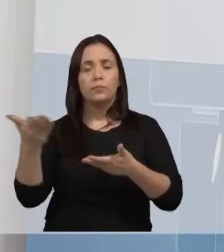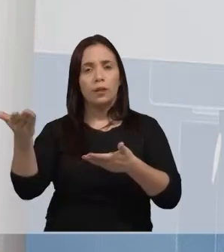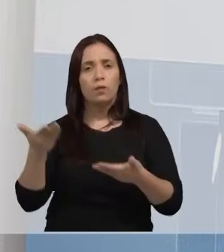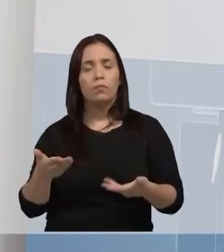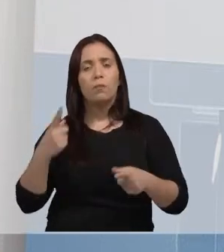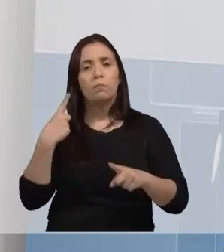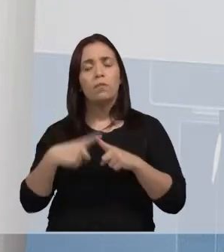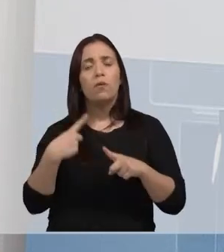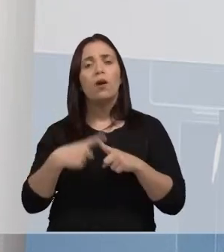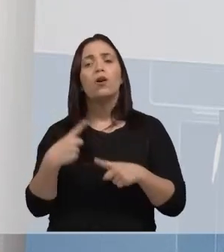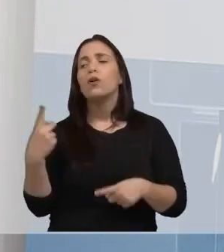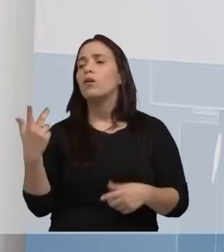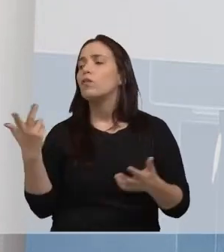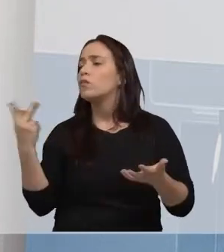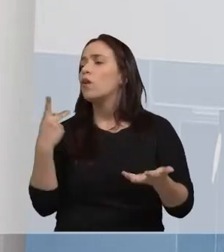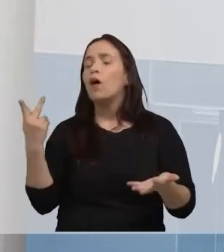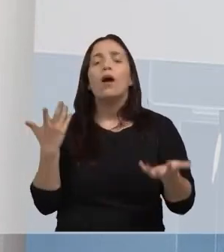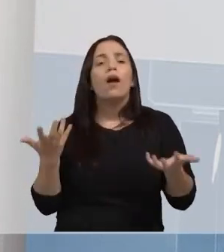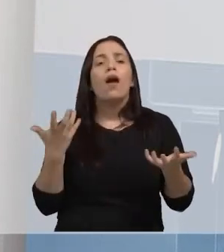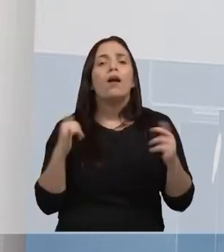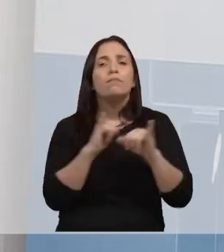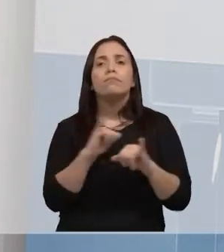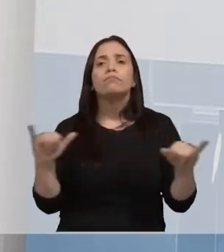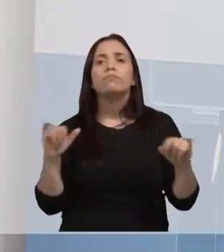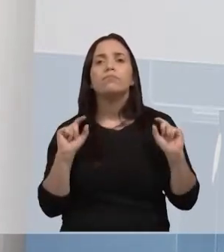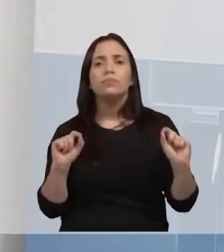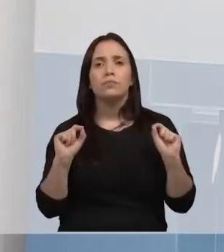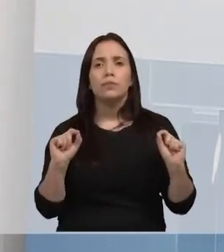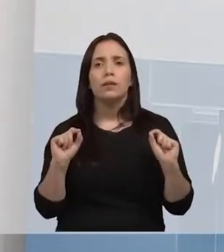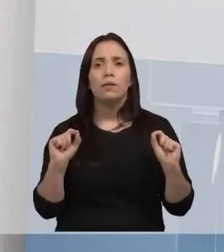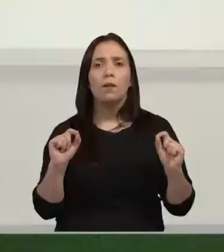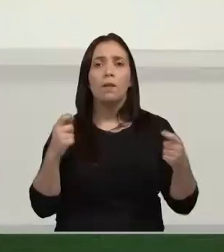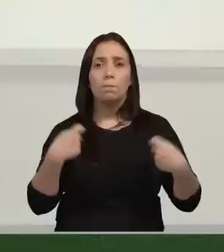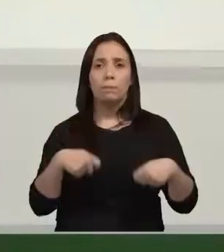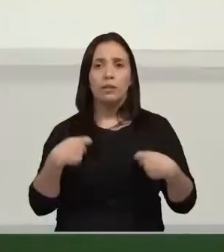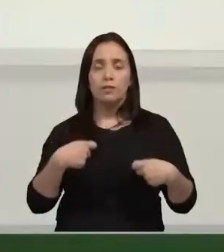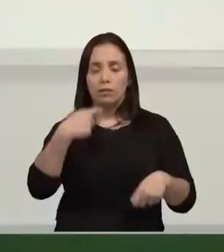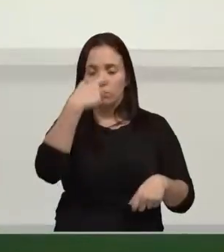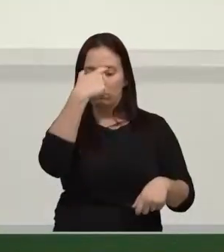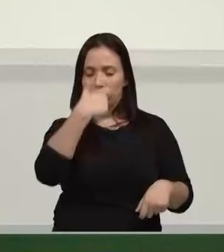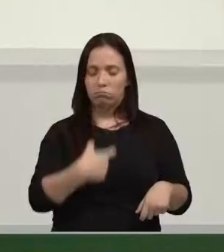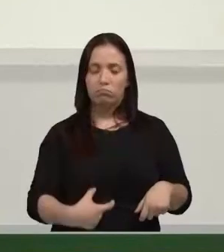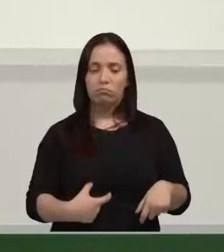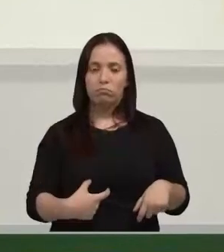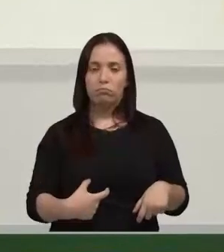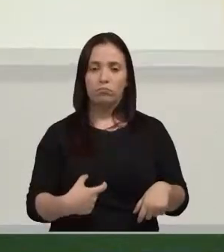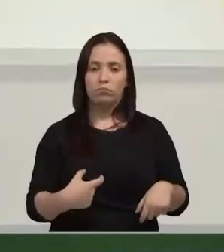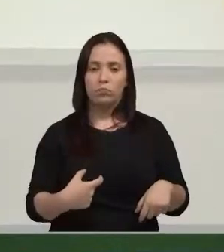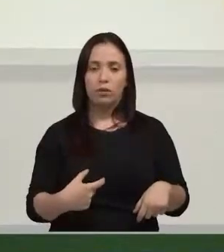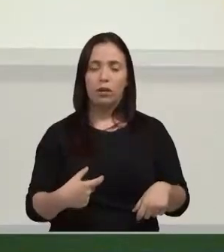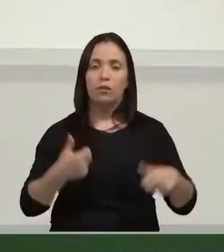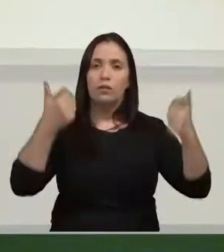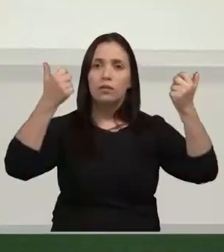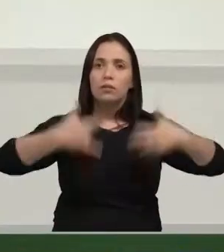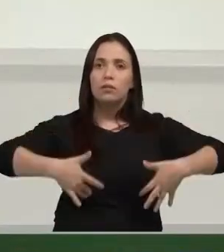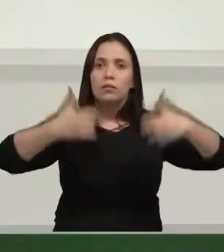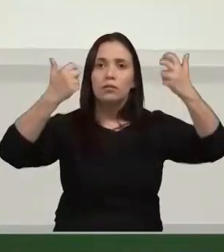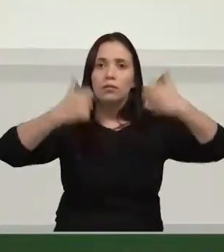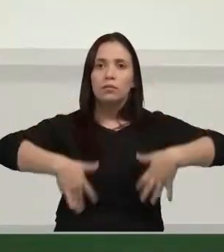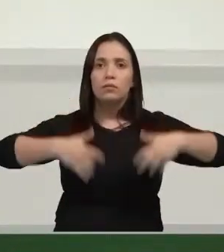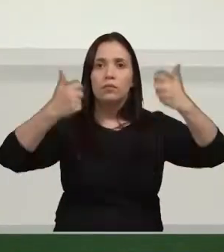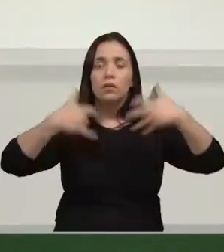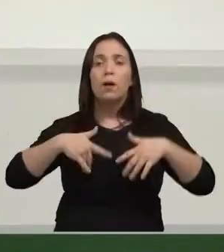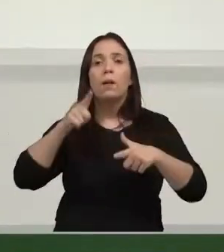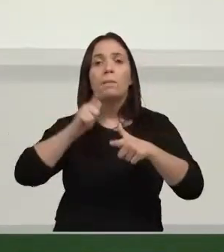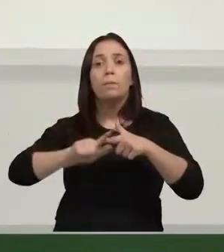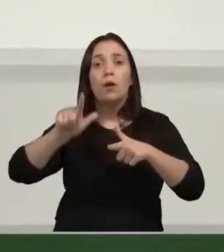feito aqui, o que é que não pode, e uma proposta sincera. É isso, né, Luiz? Mas só para encerrar, lembrar uma frase Obrigado do aí, Tasso Gereissati. Esse governador tem o